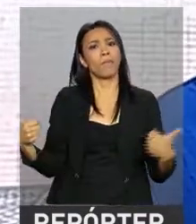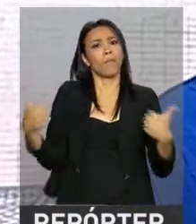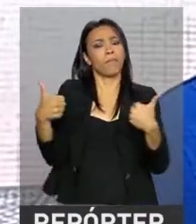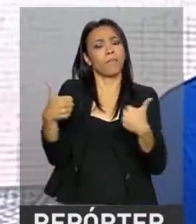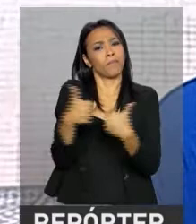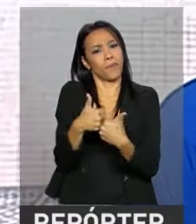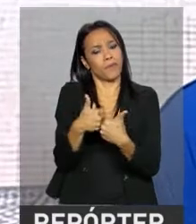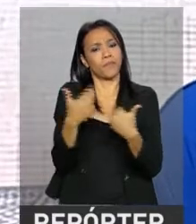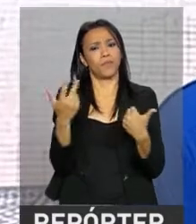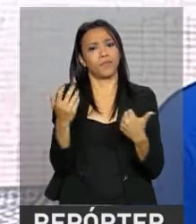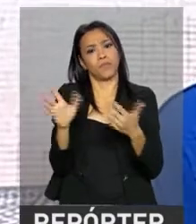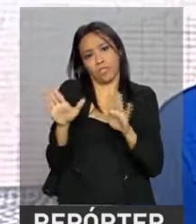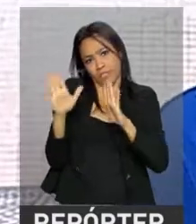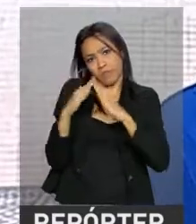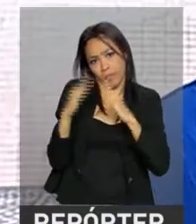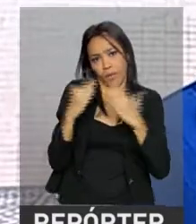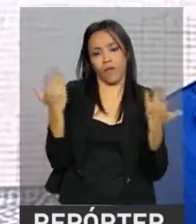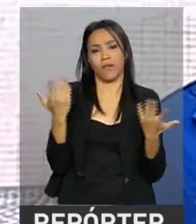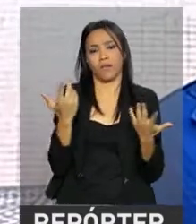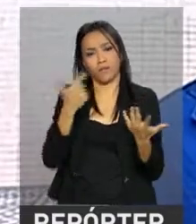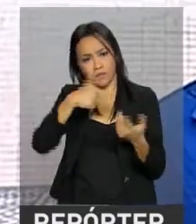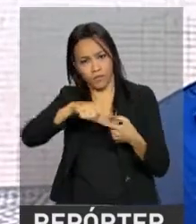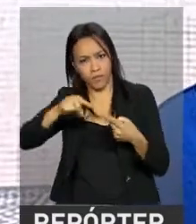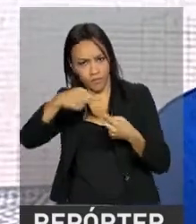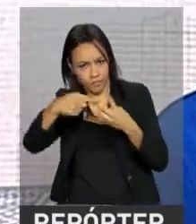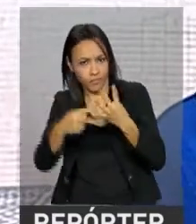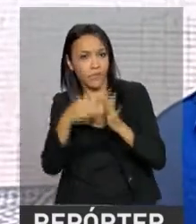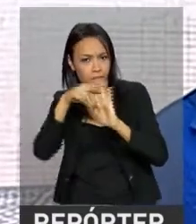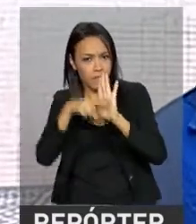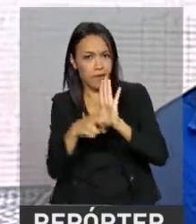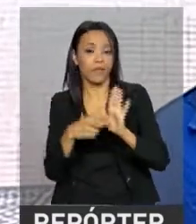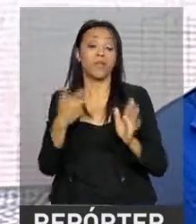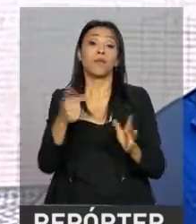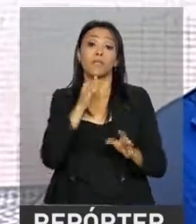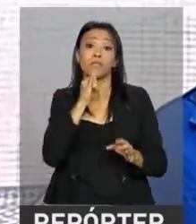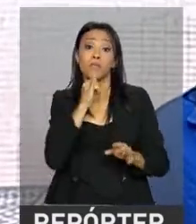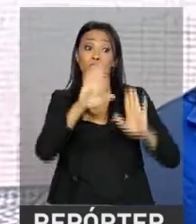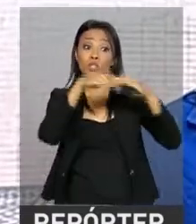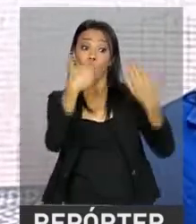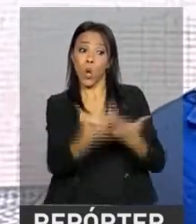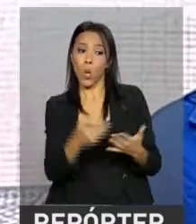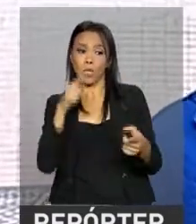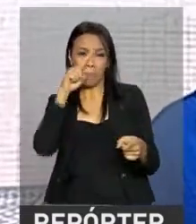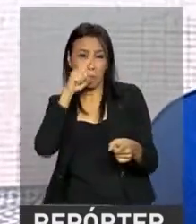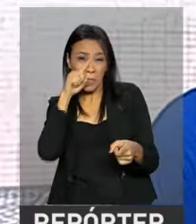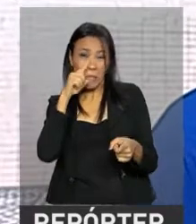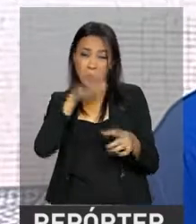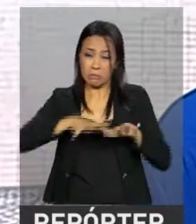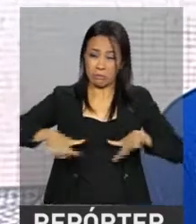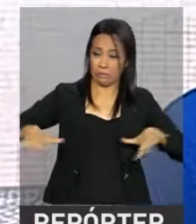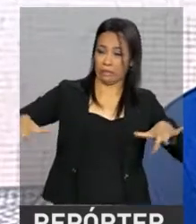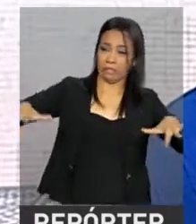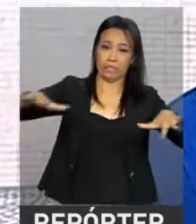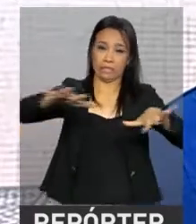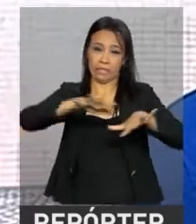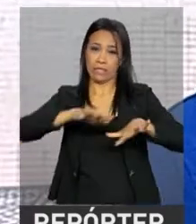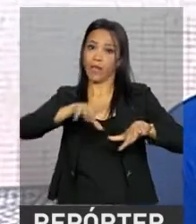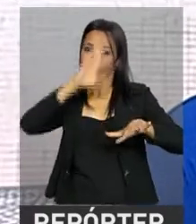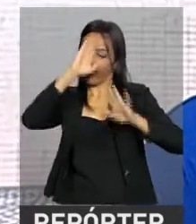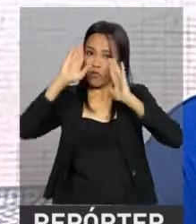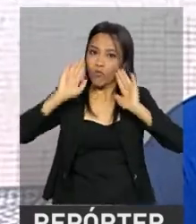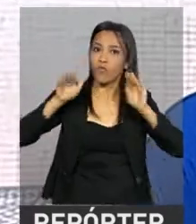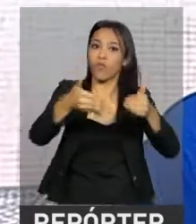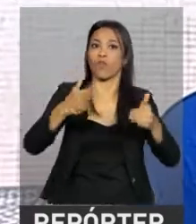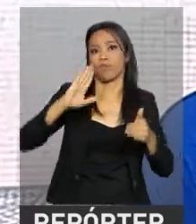pública de origem ou do local de moradia. Escolas e regiões de vulnerabilidade social ou com baixos índices sociais tiveram prioridade